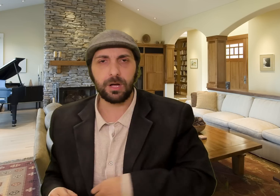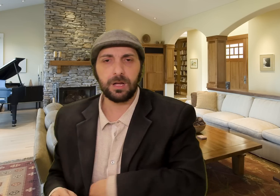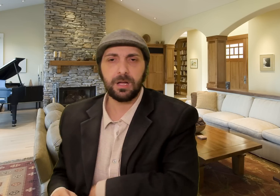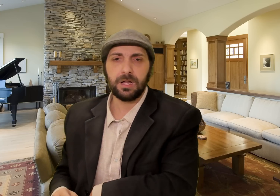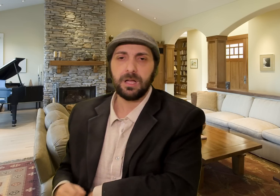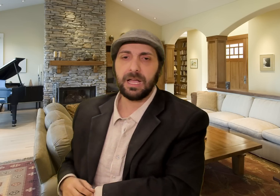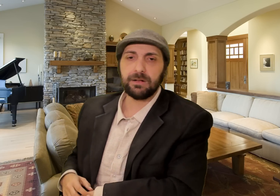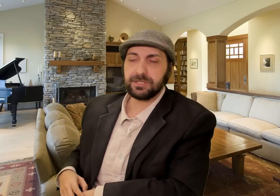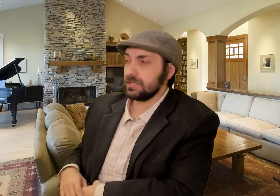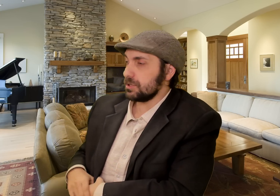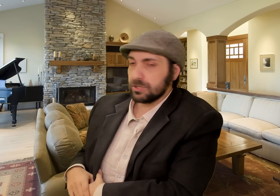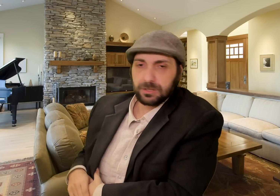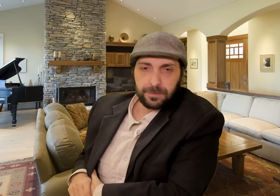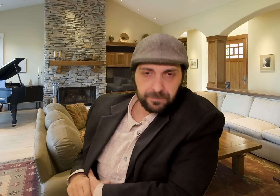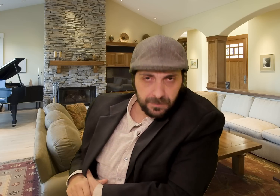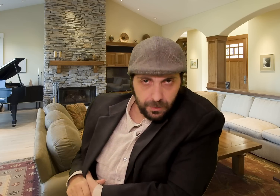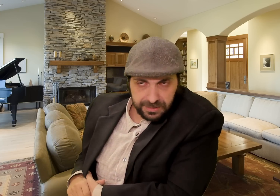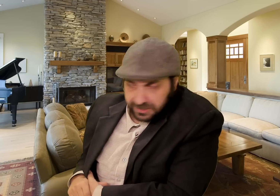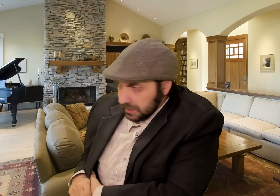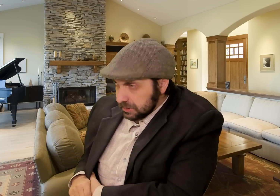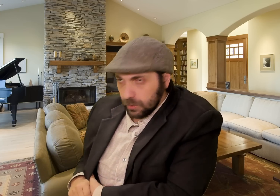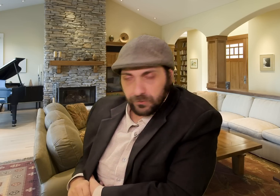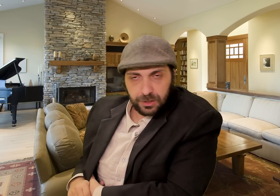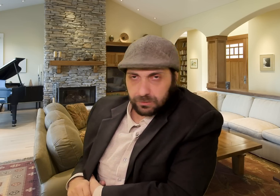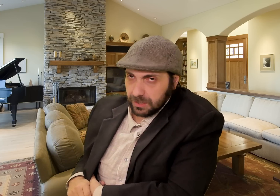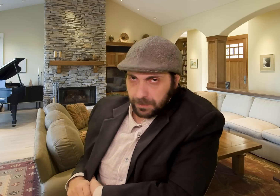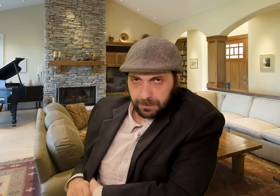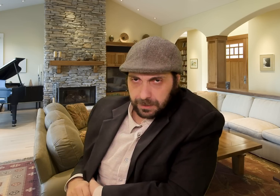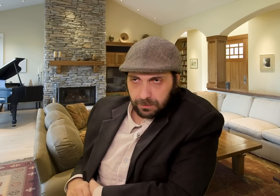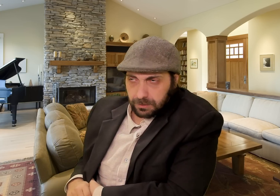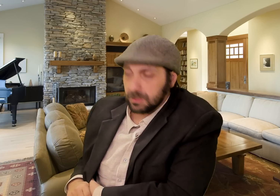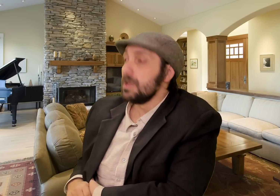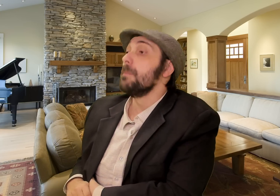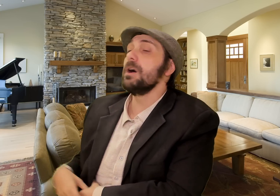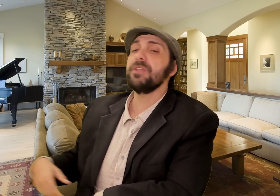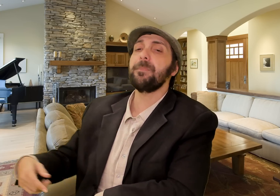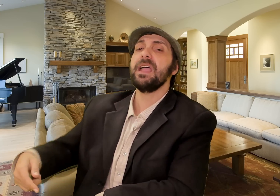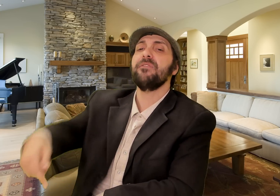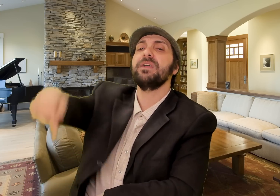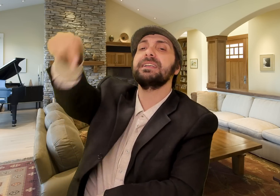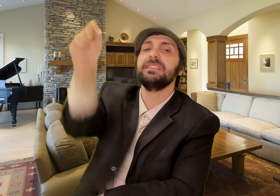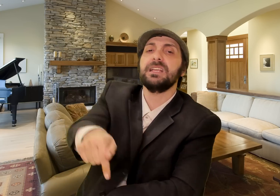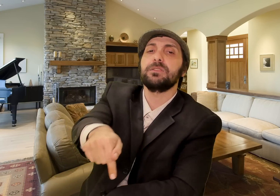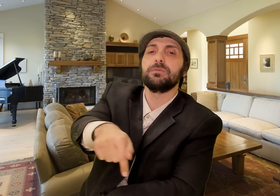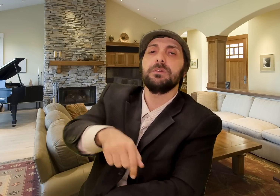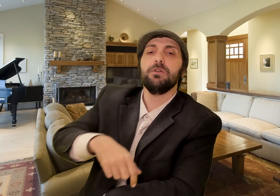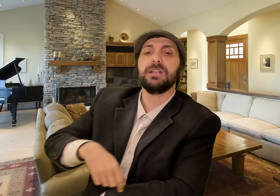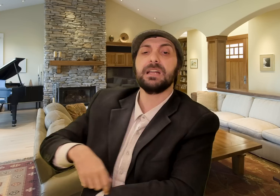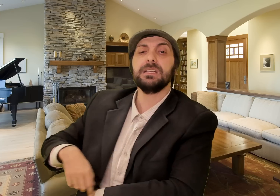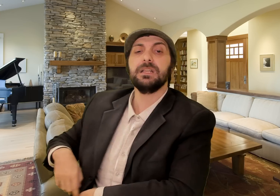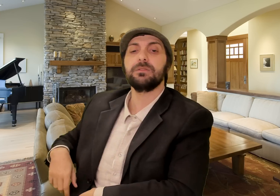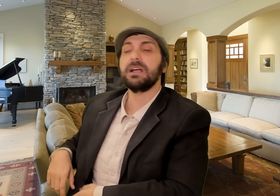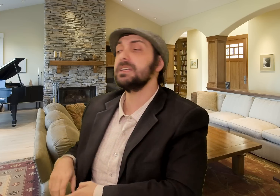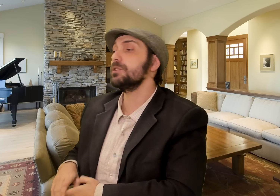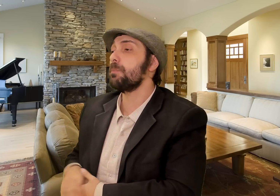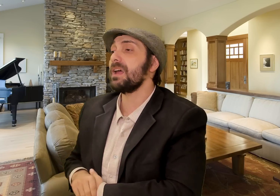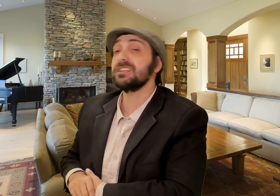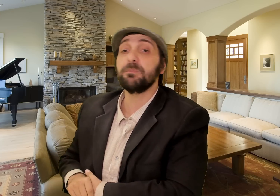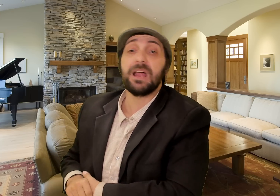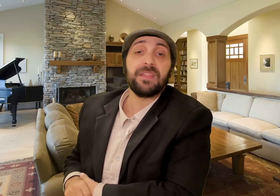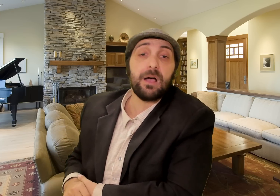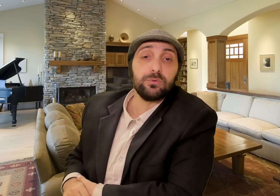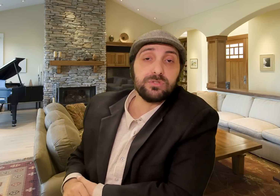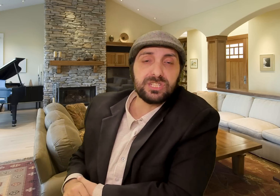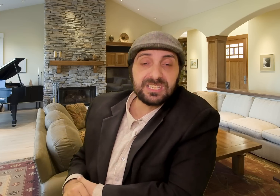jogador é o seguinte eu aceito seu filho não tem problema não mão da pf aqui dentro Eu quero aqui dentro aqui dentro